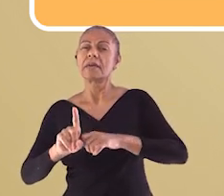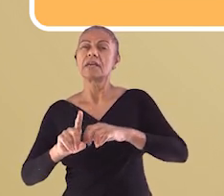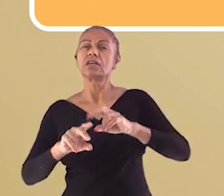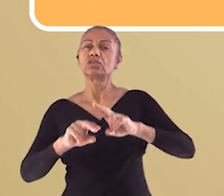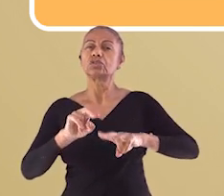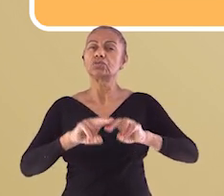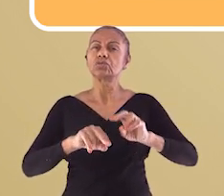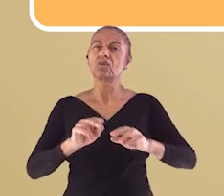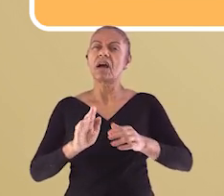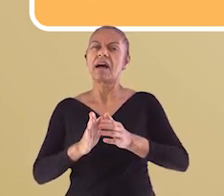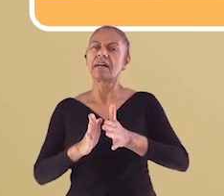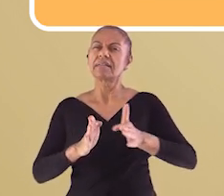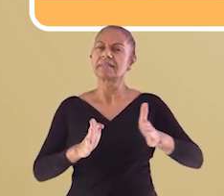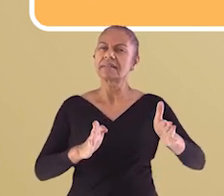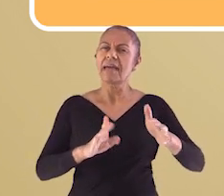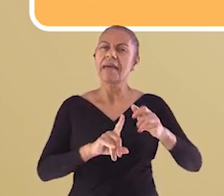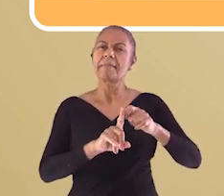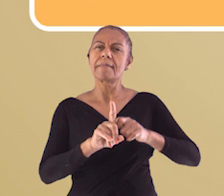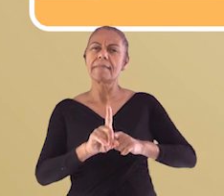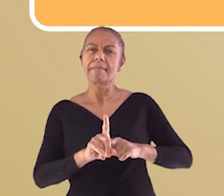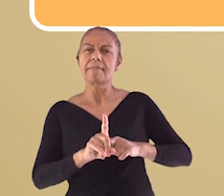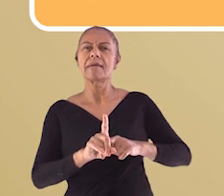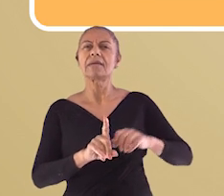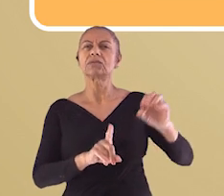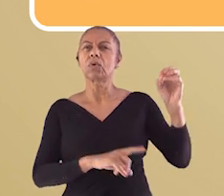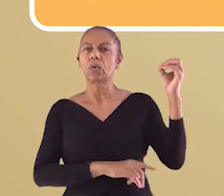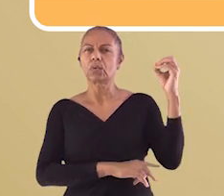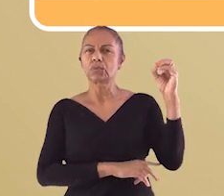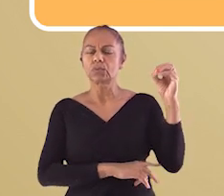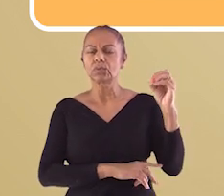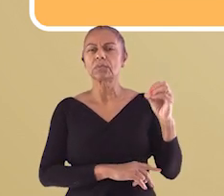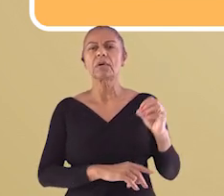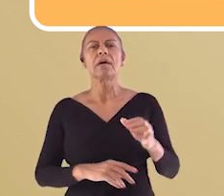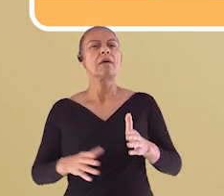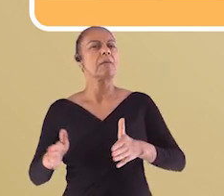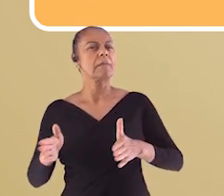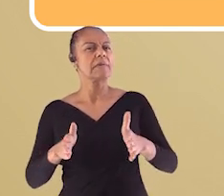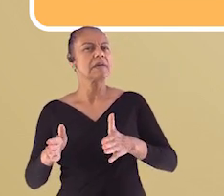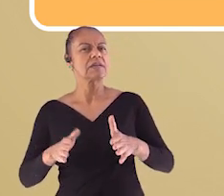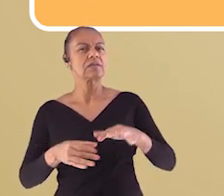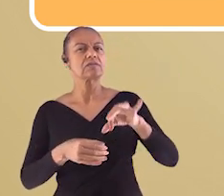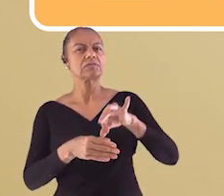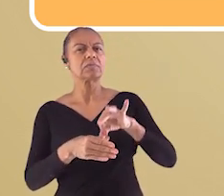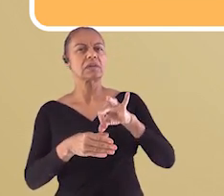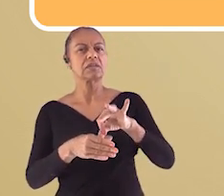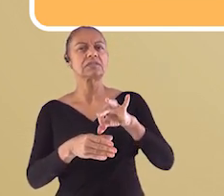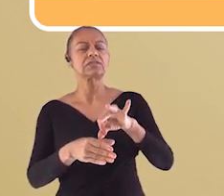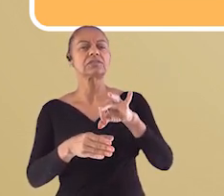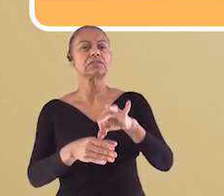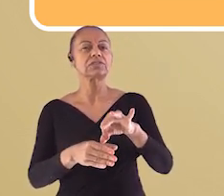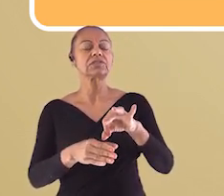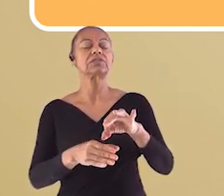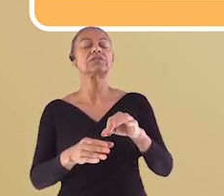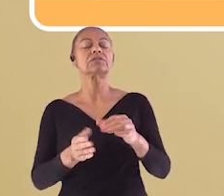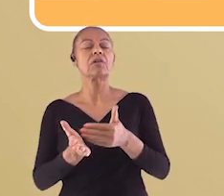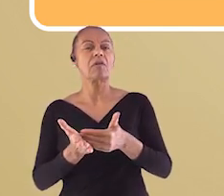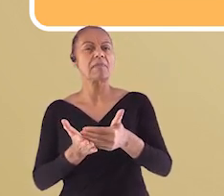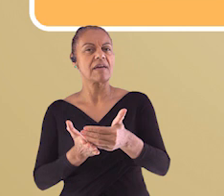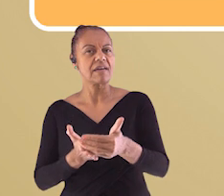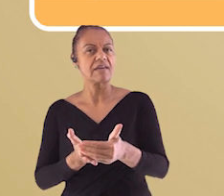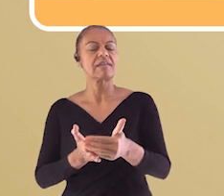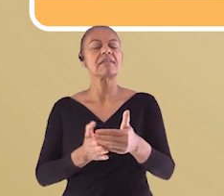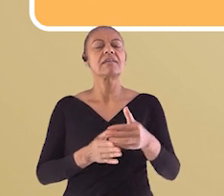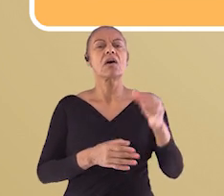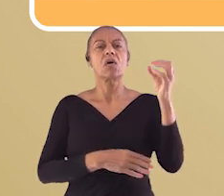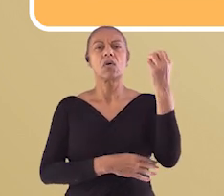outubro. A época do plantio, no inverno, que ia de meados de outubro até o início de fevereiro. Já a época